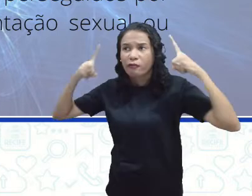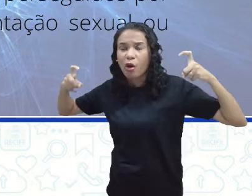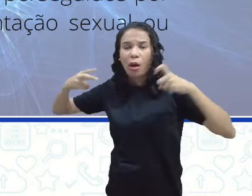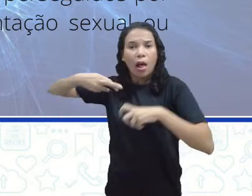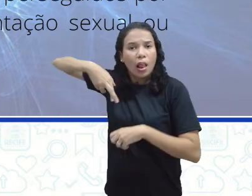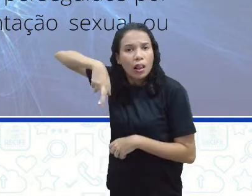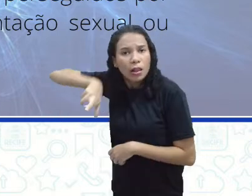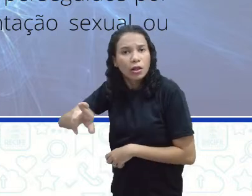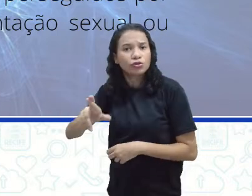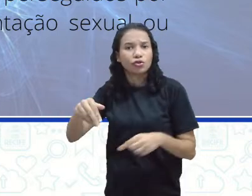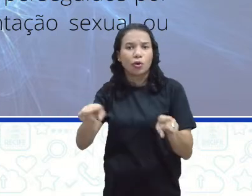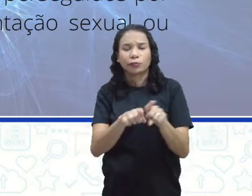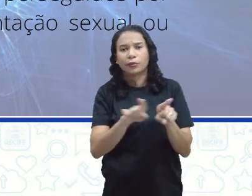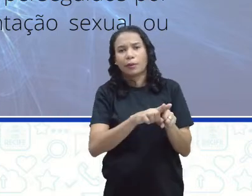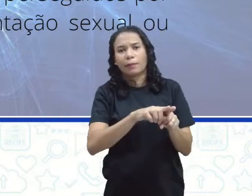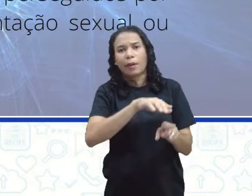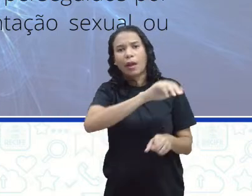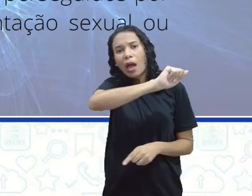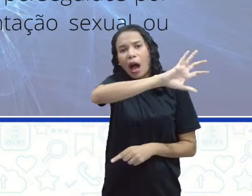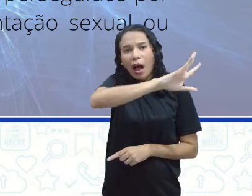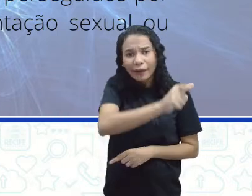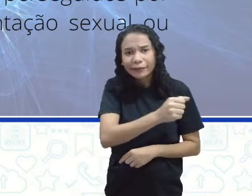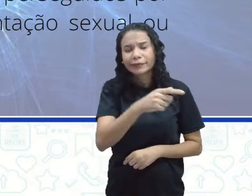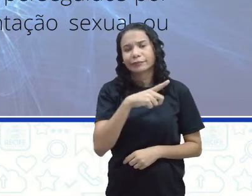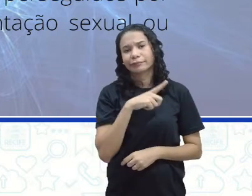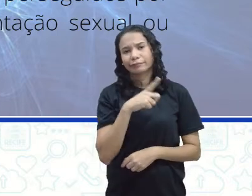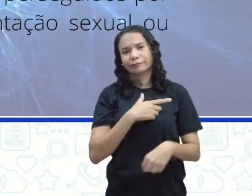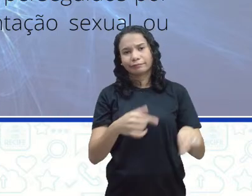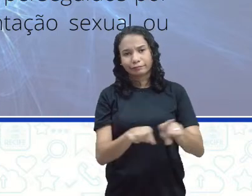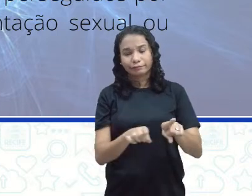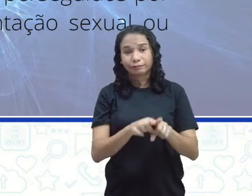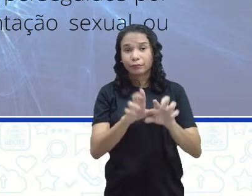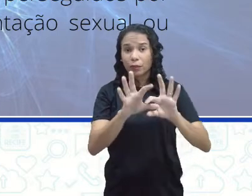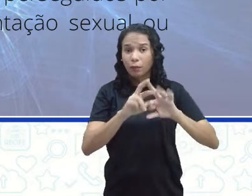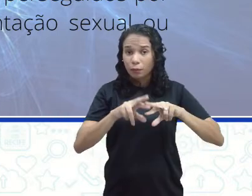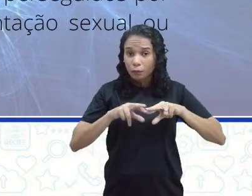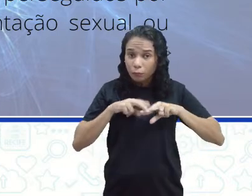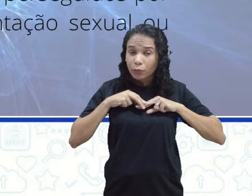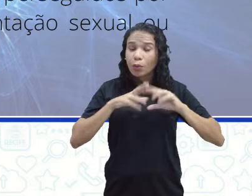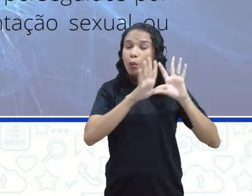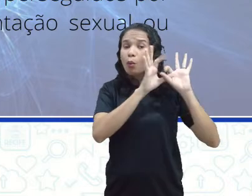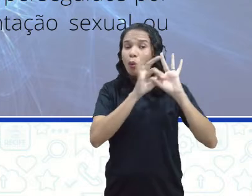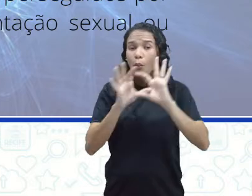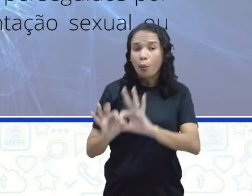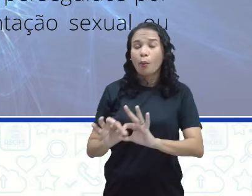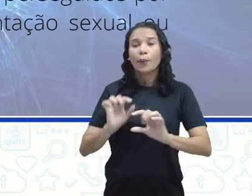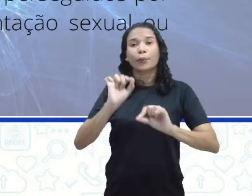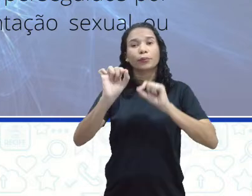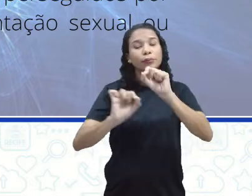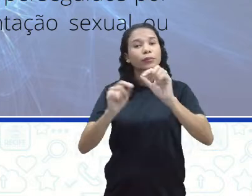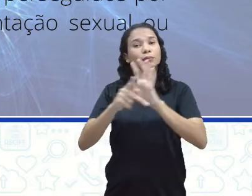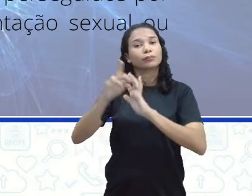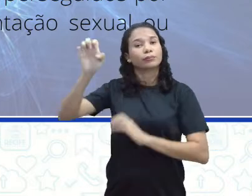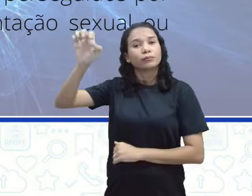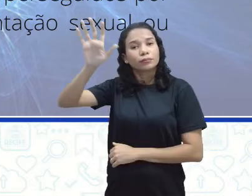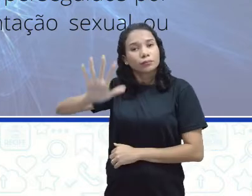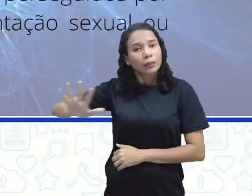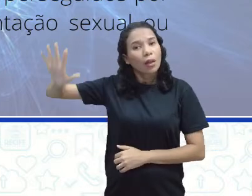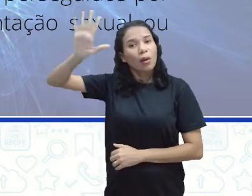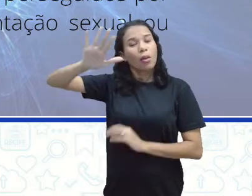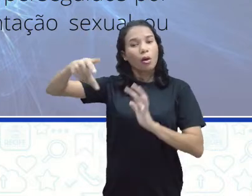Também na Ásia a gente percebe muito isso. E no contexto da Europa, no